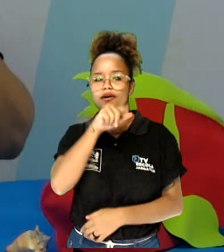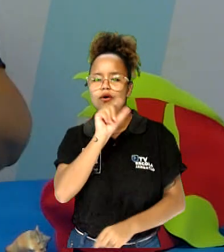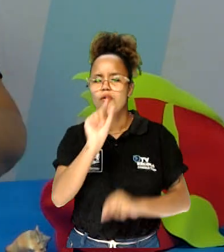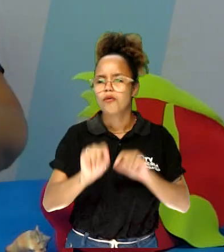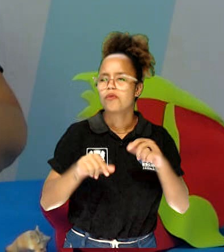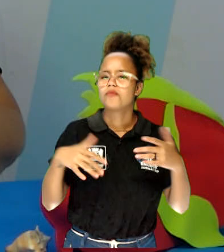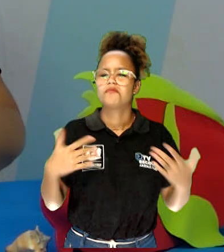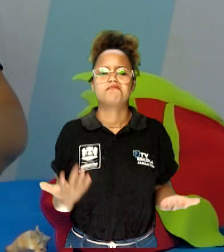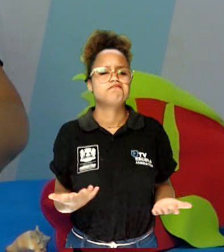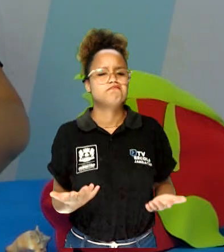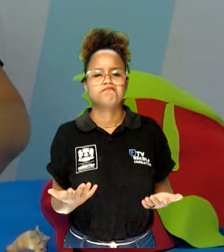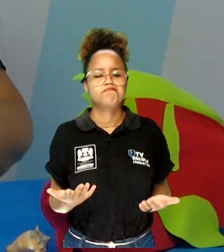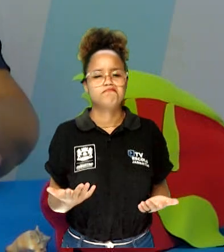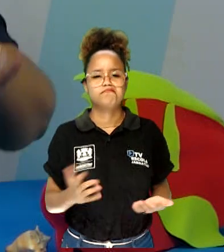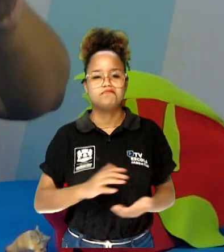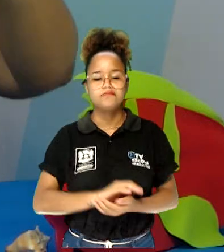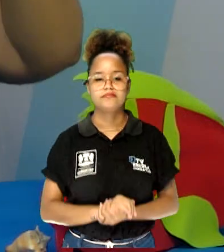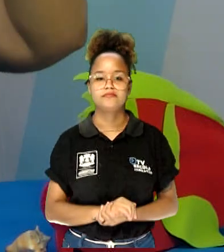será?